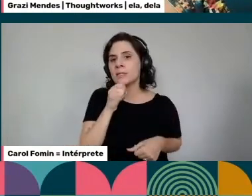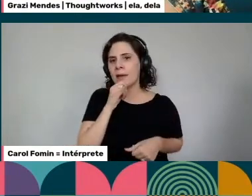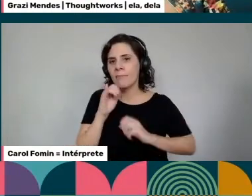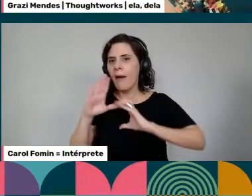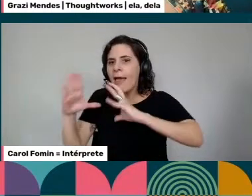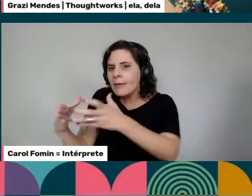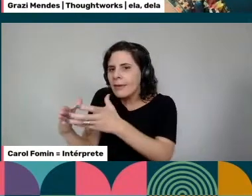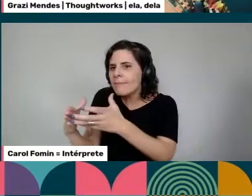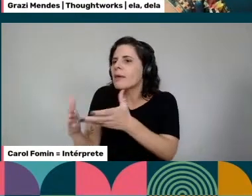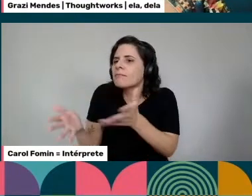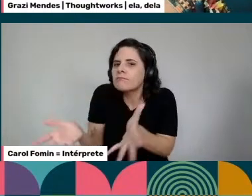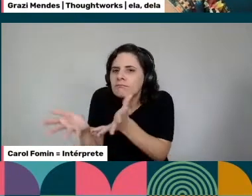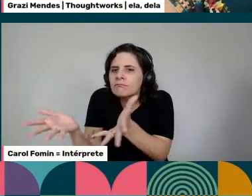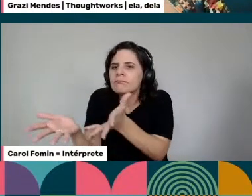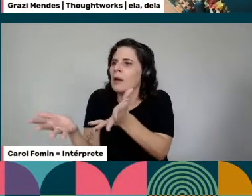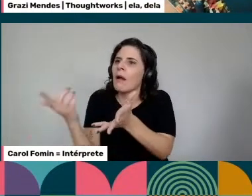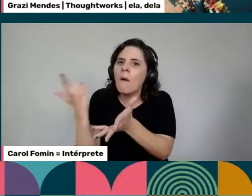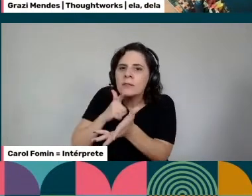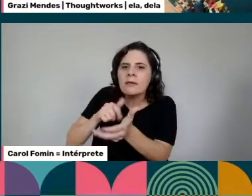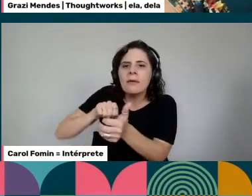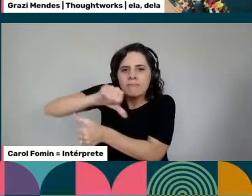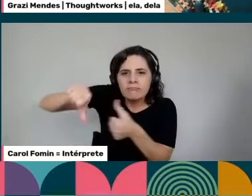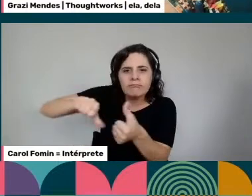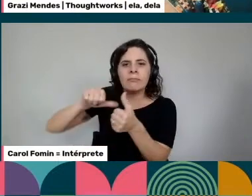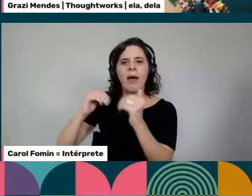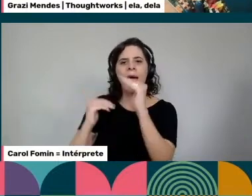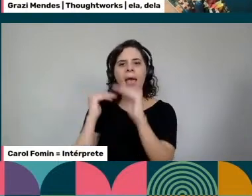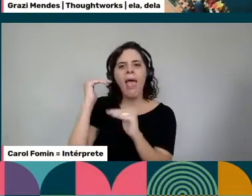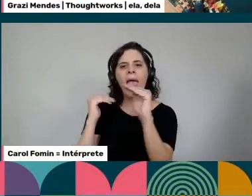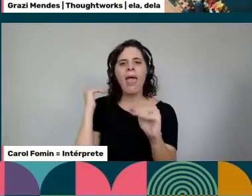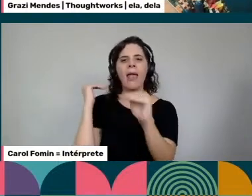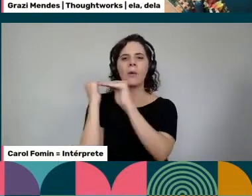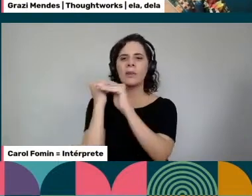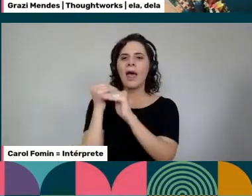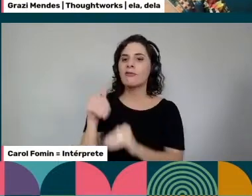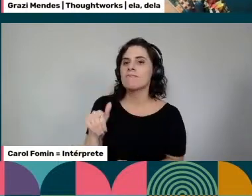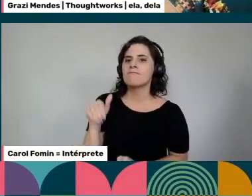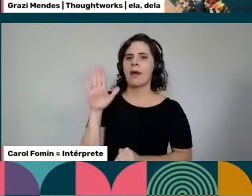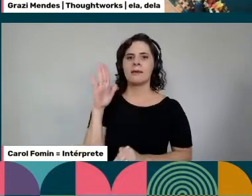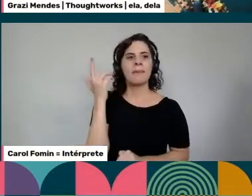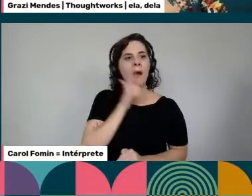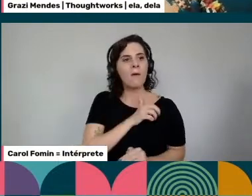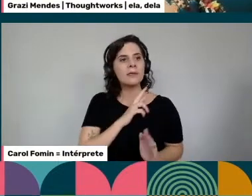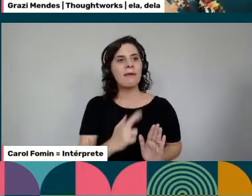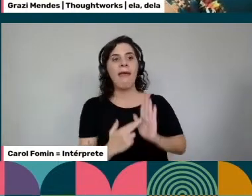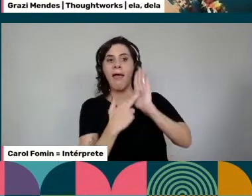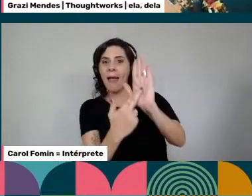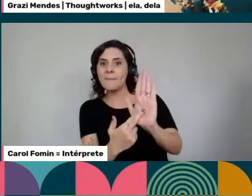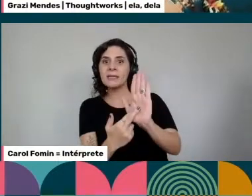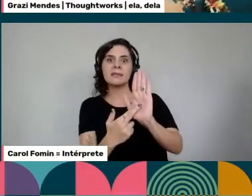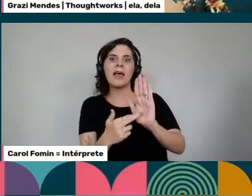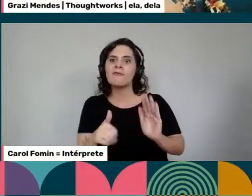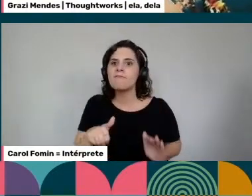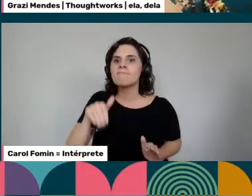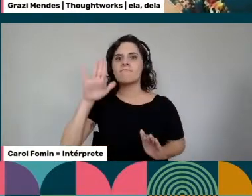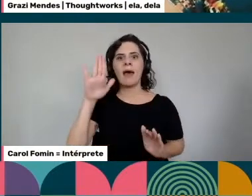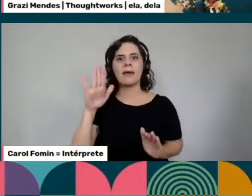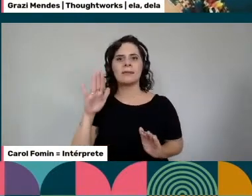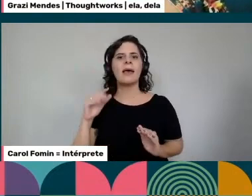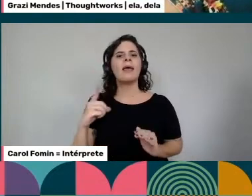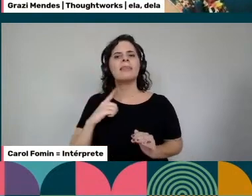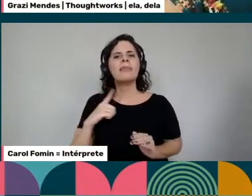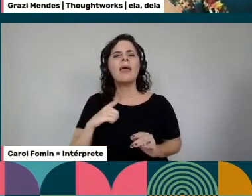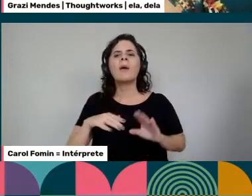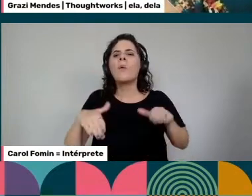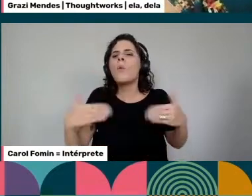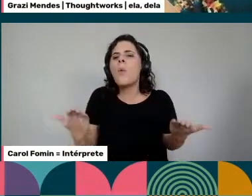de ser mais equitativo, para que essa representatividade chegue também em níveis hierárquicos. E a Ana trouxe aí a questão da base, né?